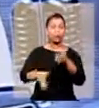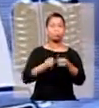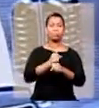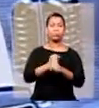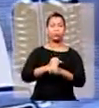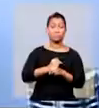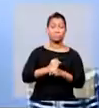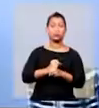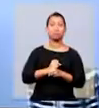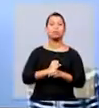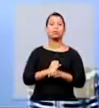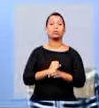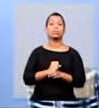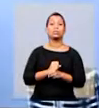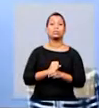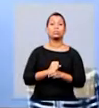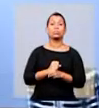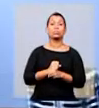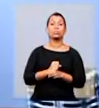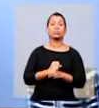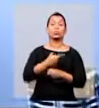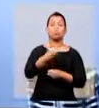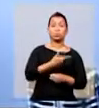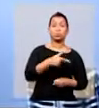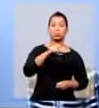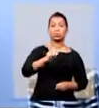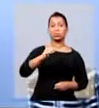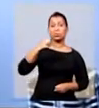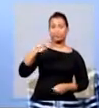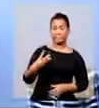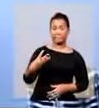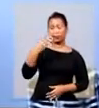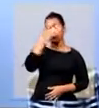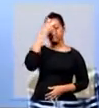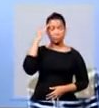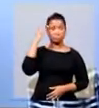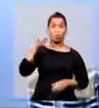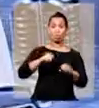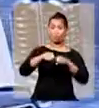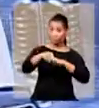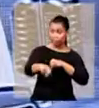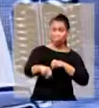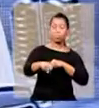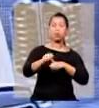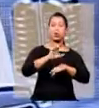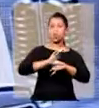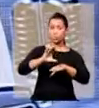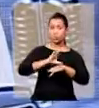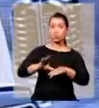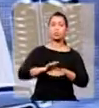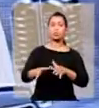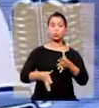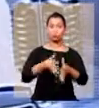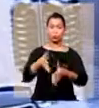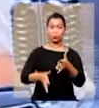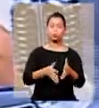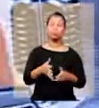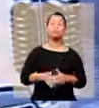283 pessoas concluíram o curso de Libras, né? Favorecendo